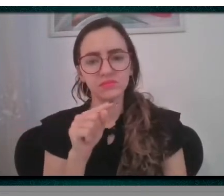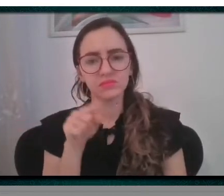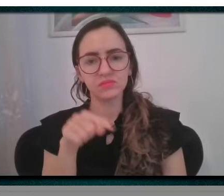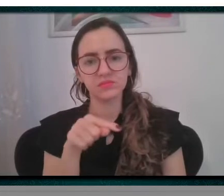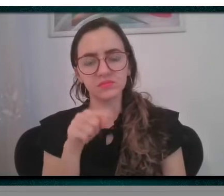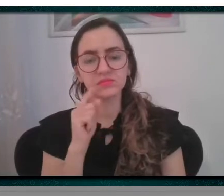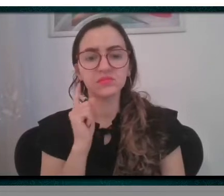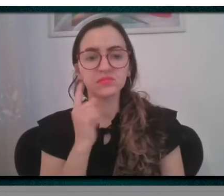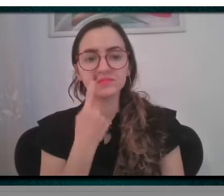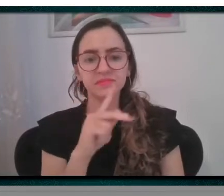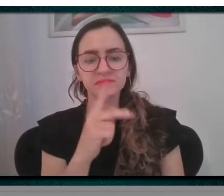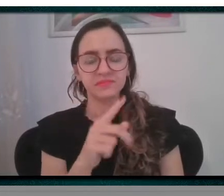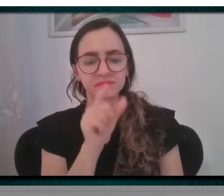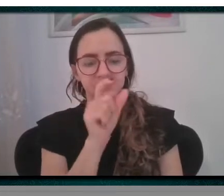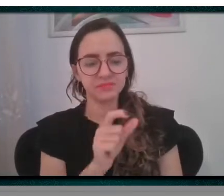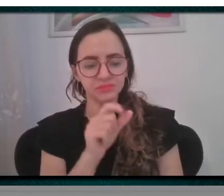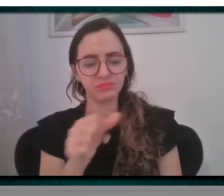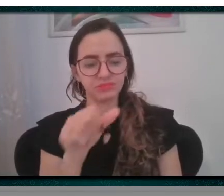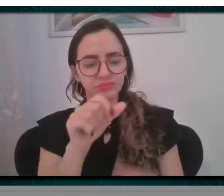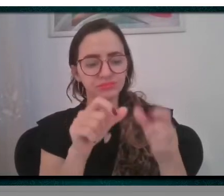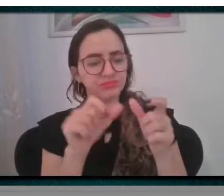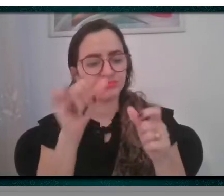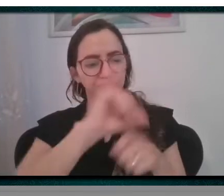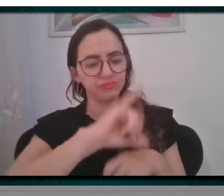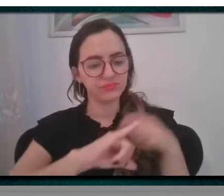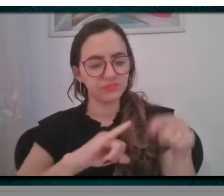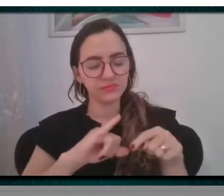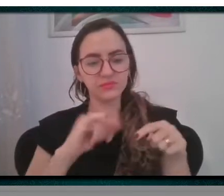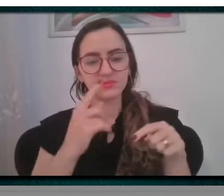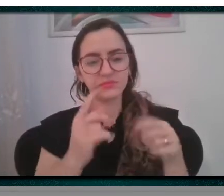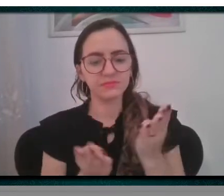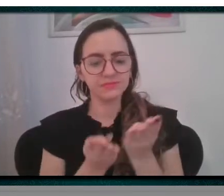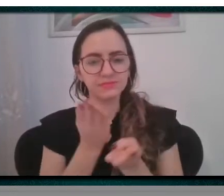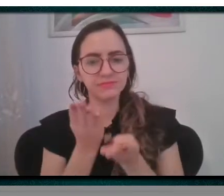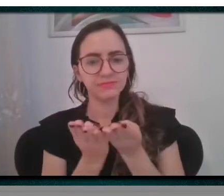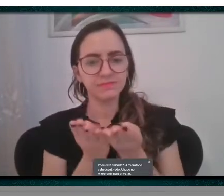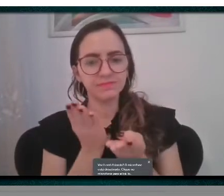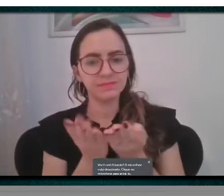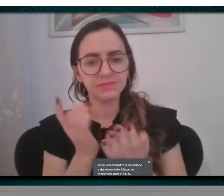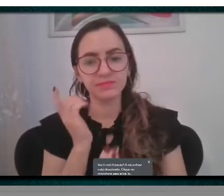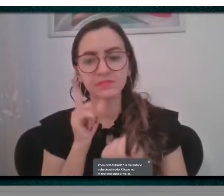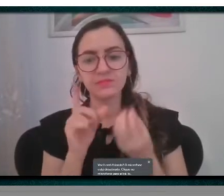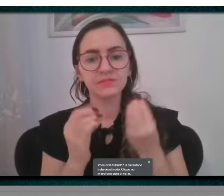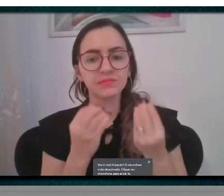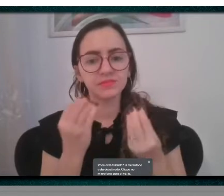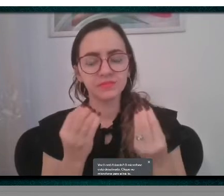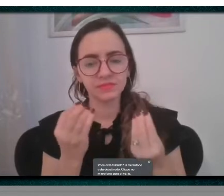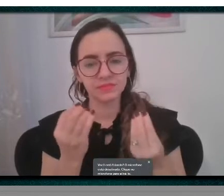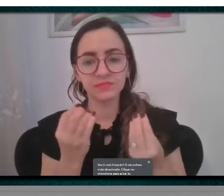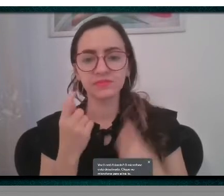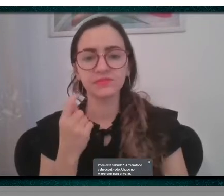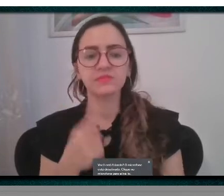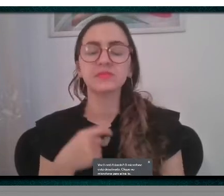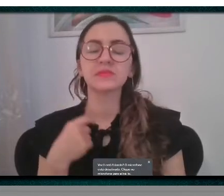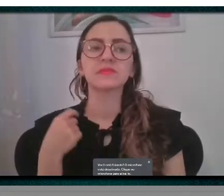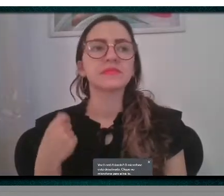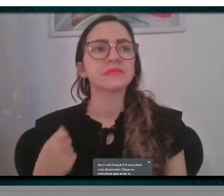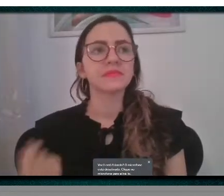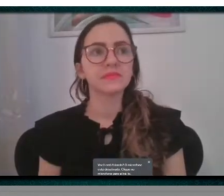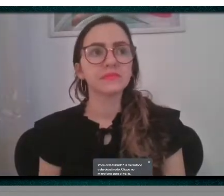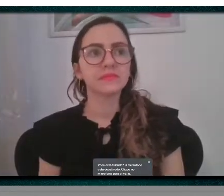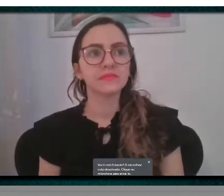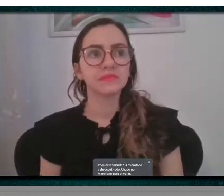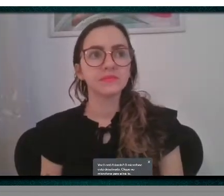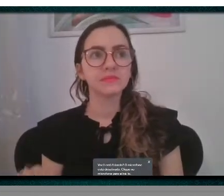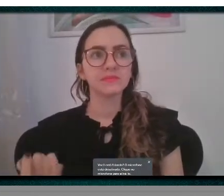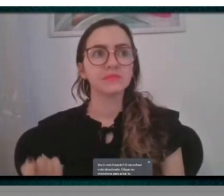equilíbrio desse composto. Certo? Bom, a gente já sabe que para formar um ácido,